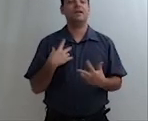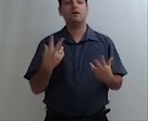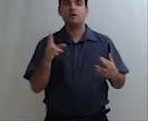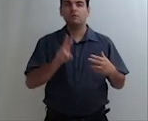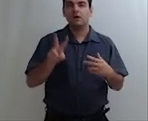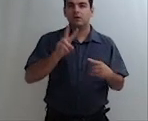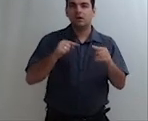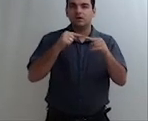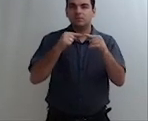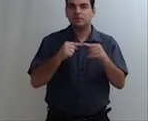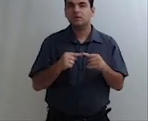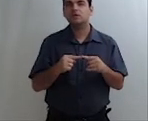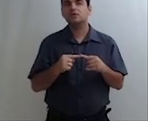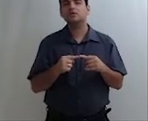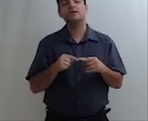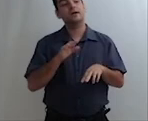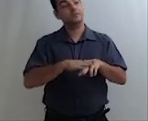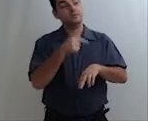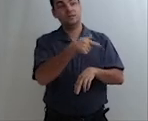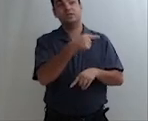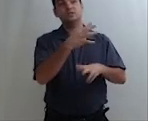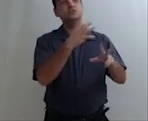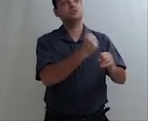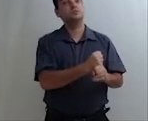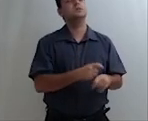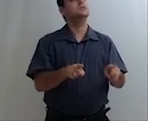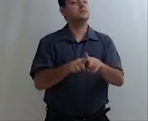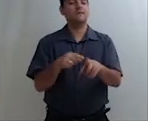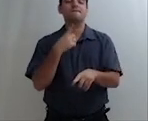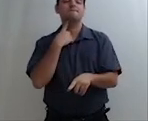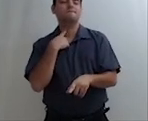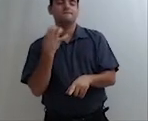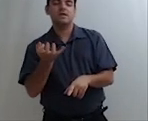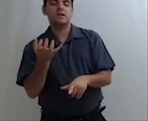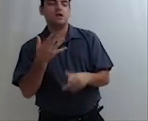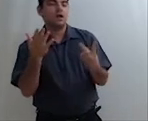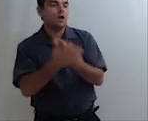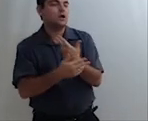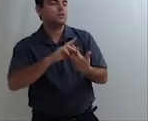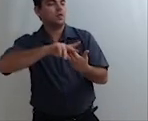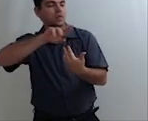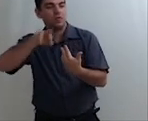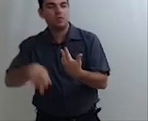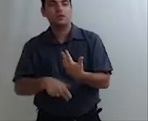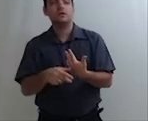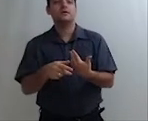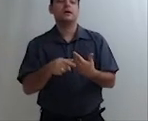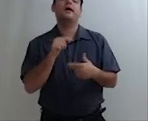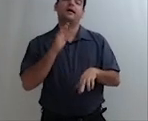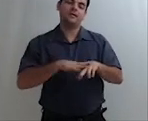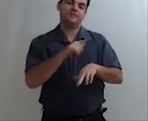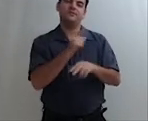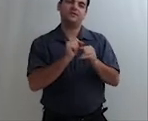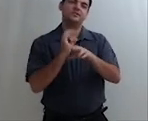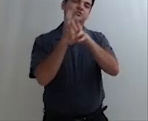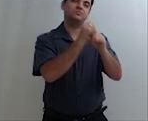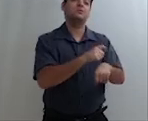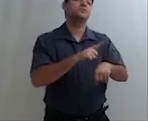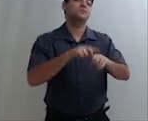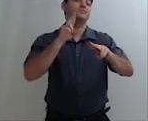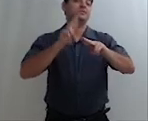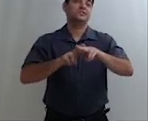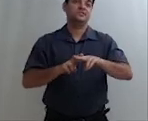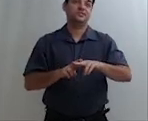circunstância judicial mas motivação particularizada e atrelada em elementos concretos extraí dos Autos dentro do critério de discricionaridade